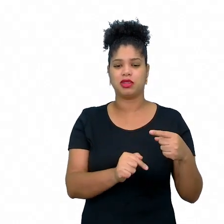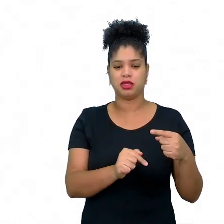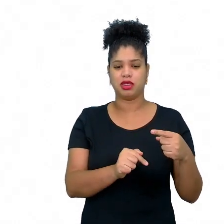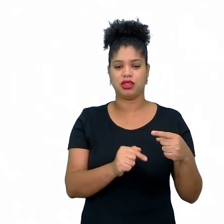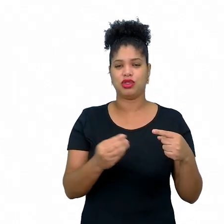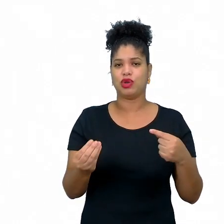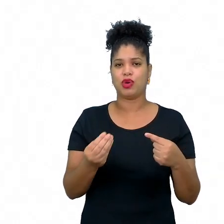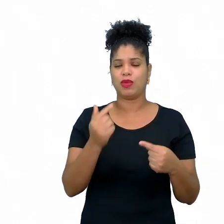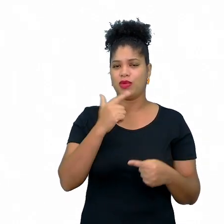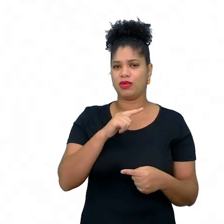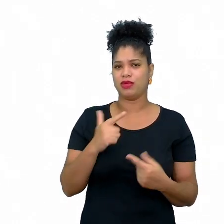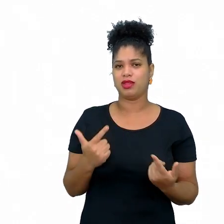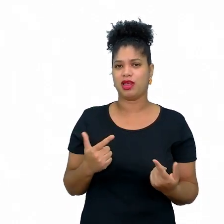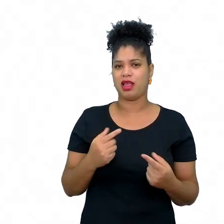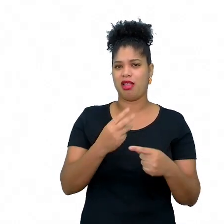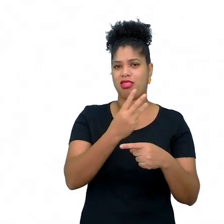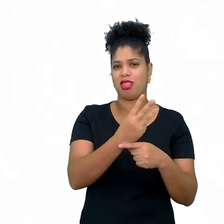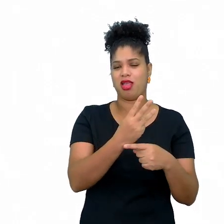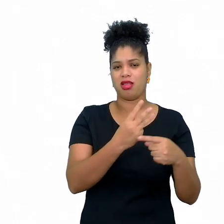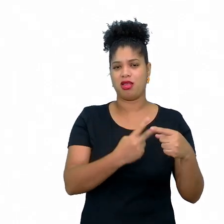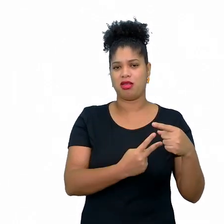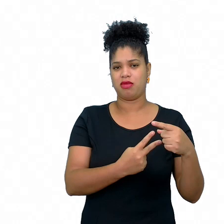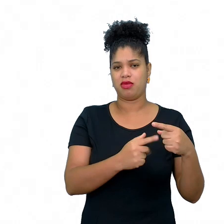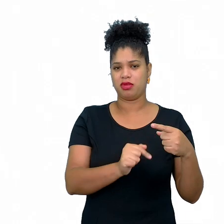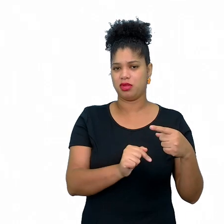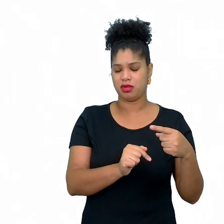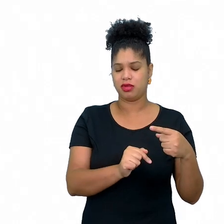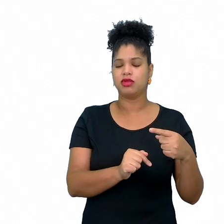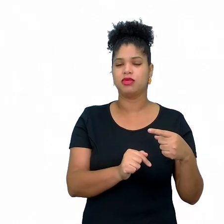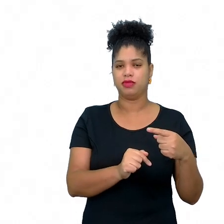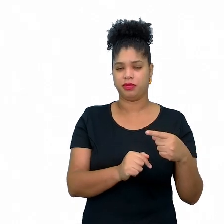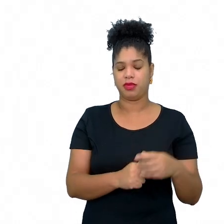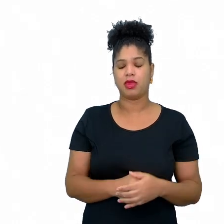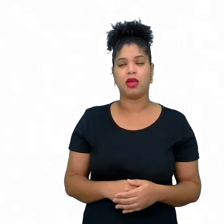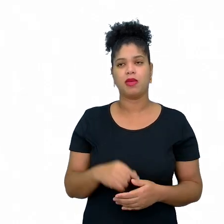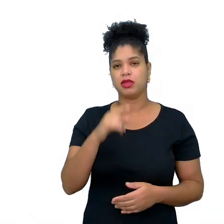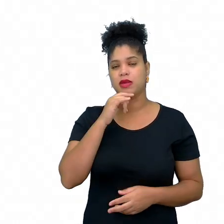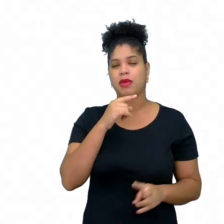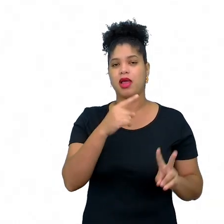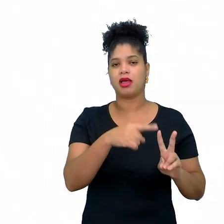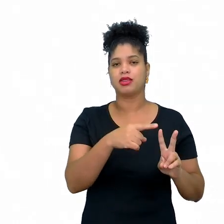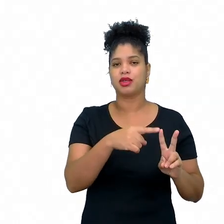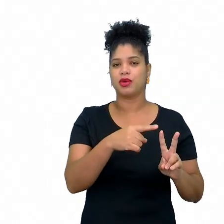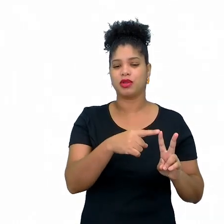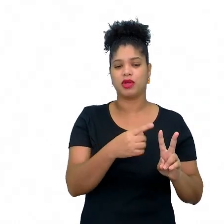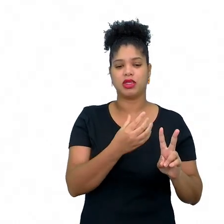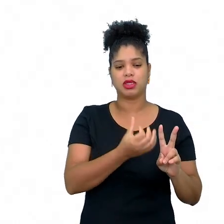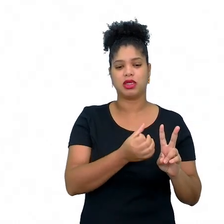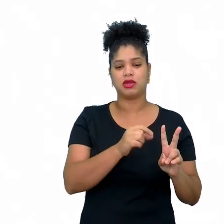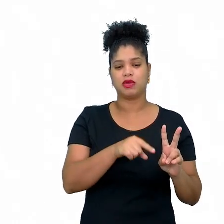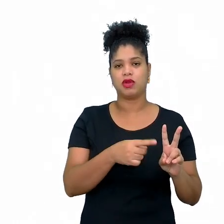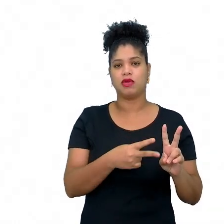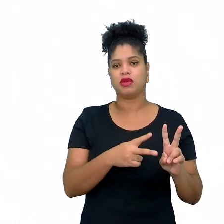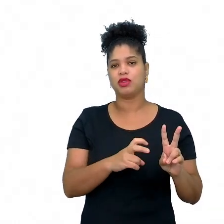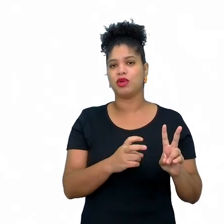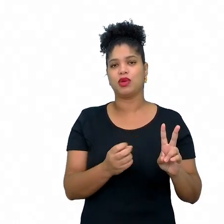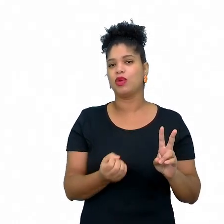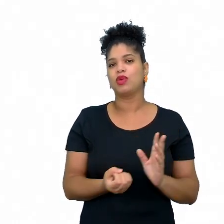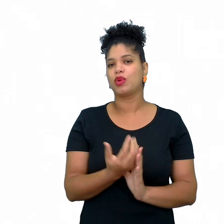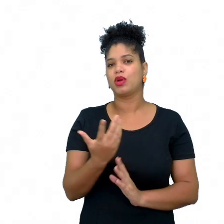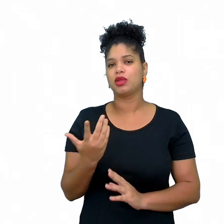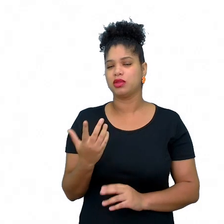reta, essa terça parte de 27. Quanto é a raiz quadrada de 6,25?